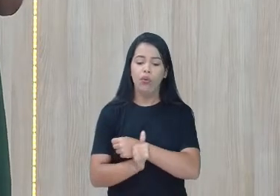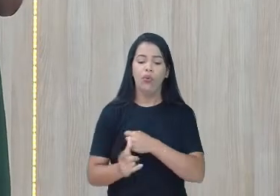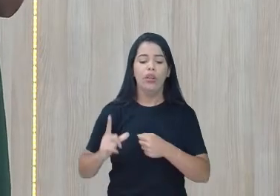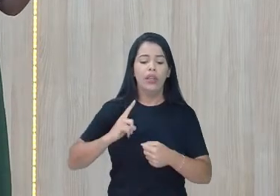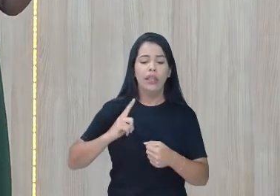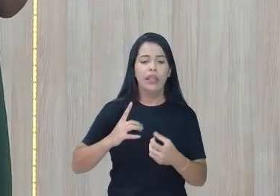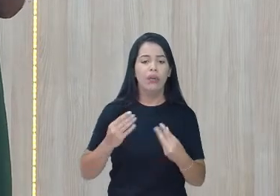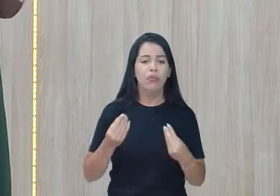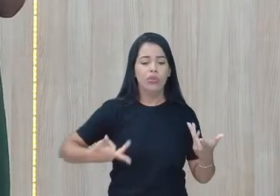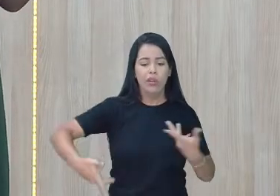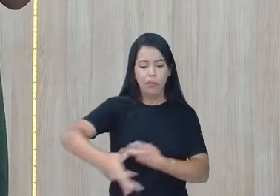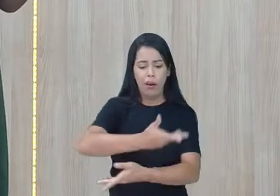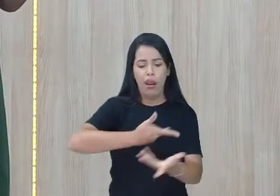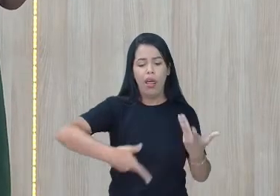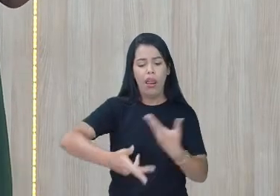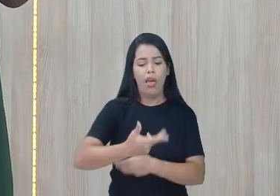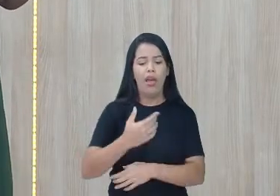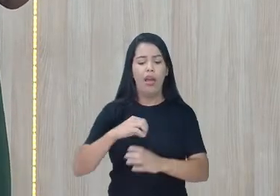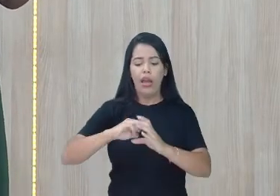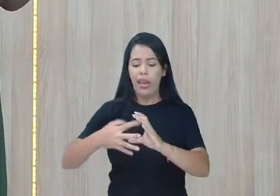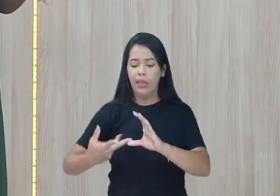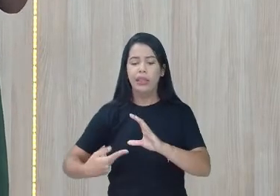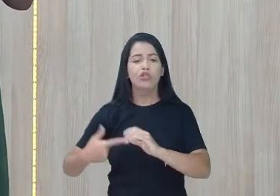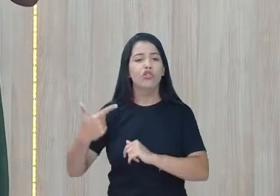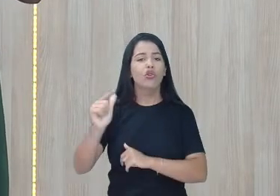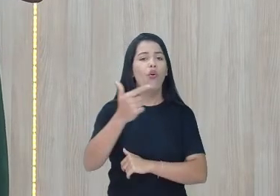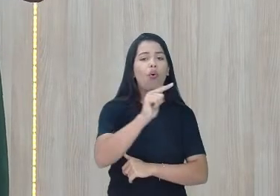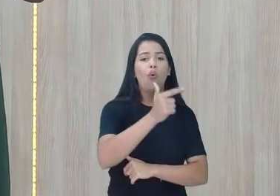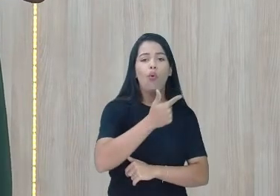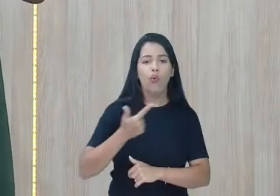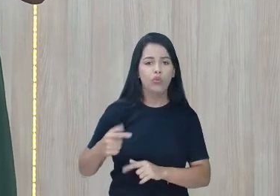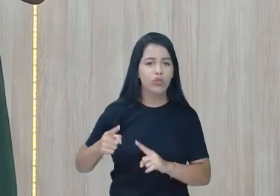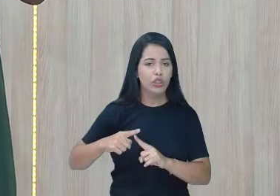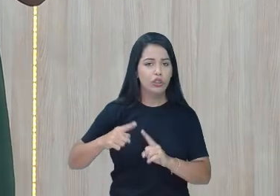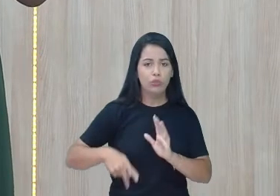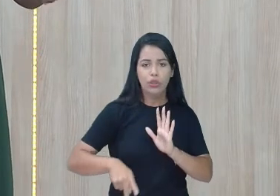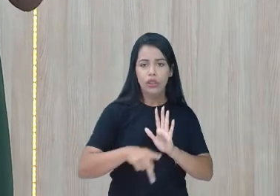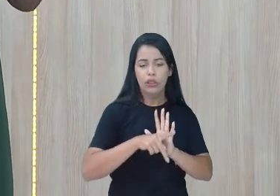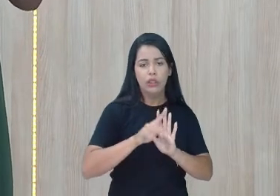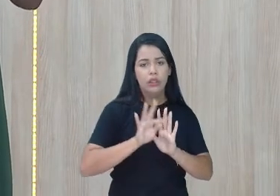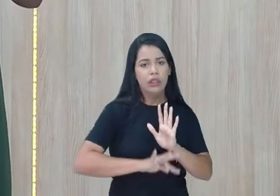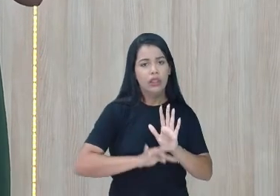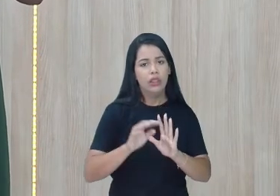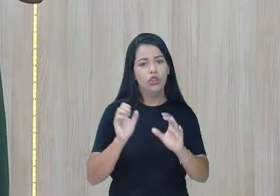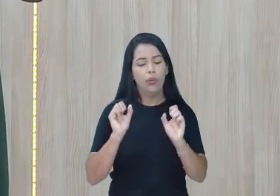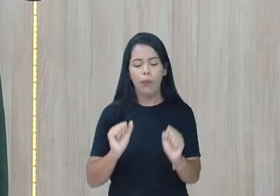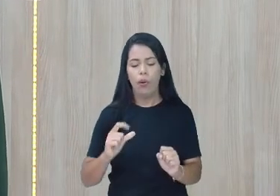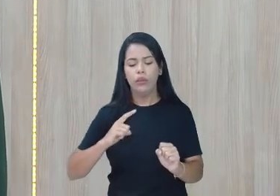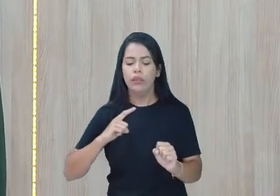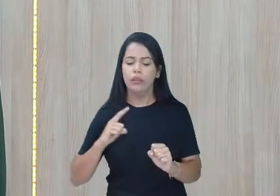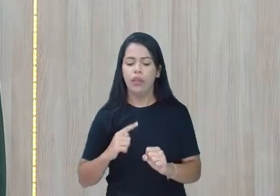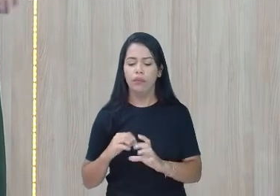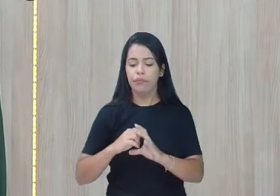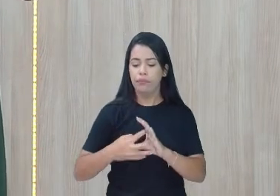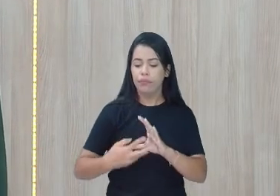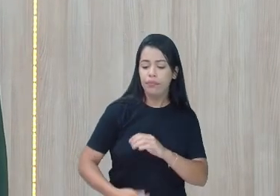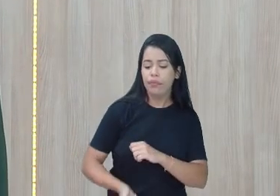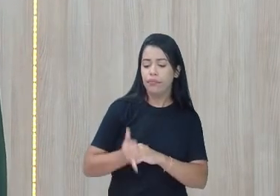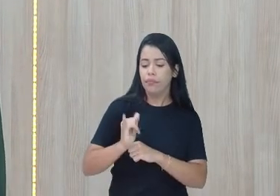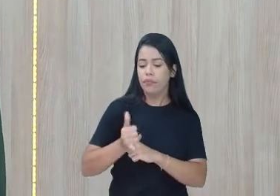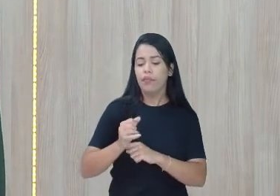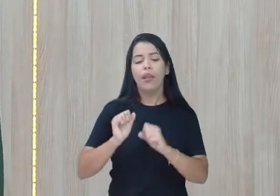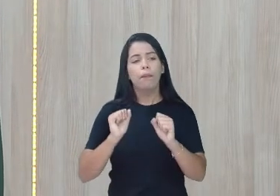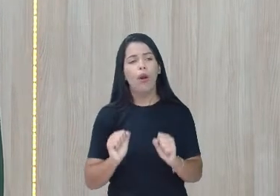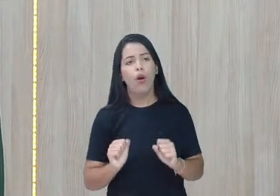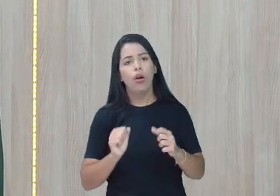mistura muitas características de textos distintos. Ele pode ter a característica narrativa, como eu estava dizendo, ele pode ser descritivo,